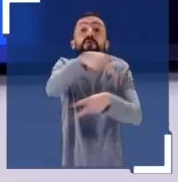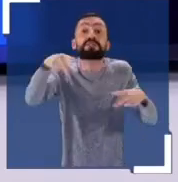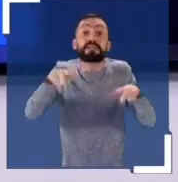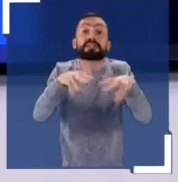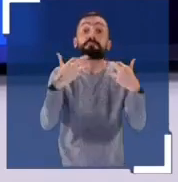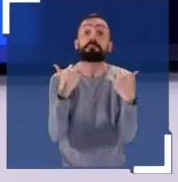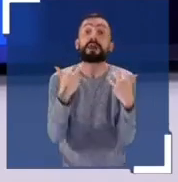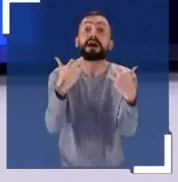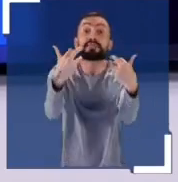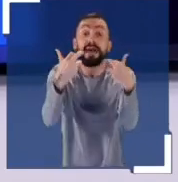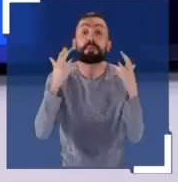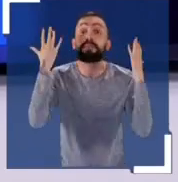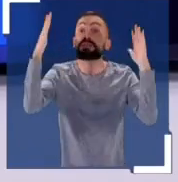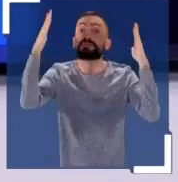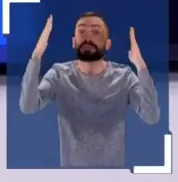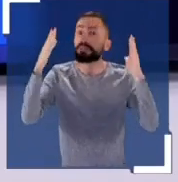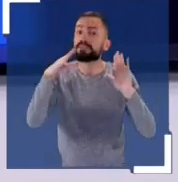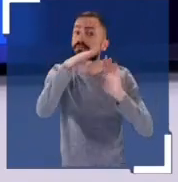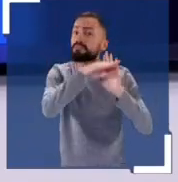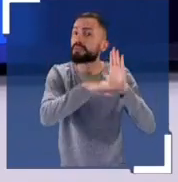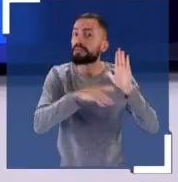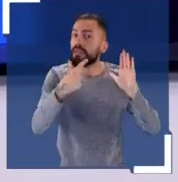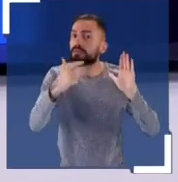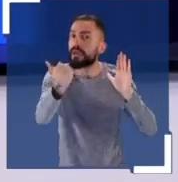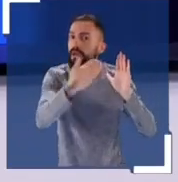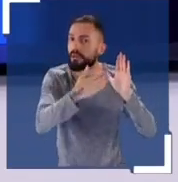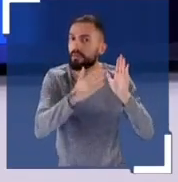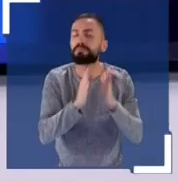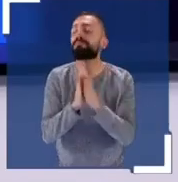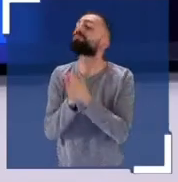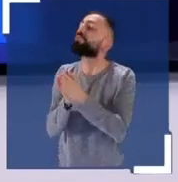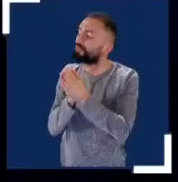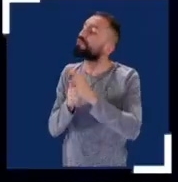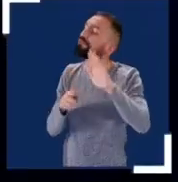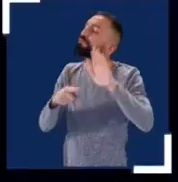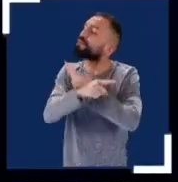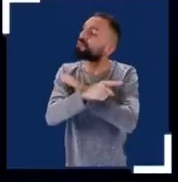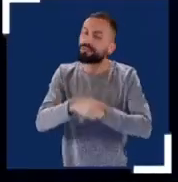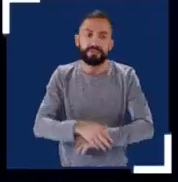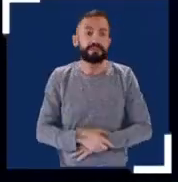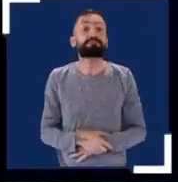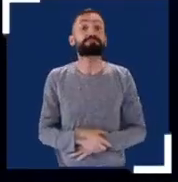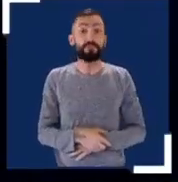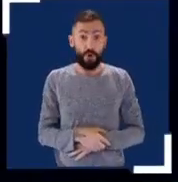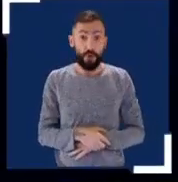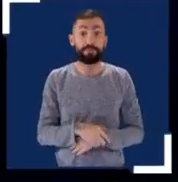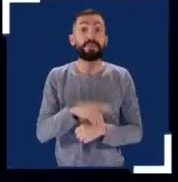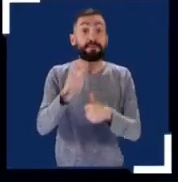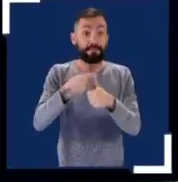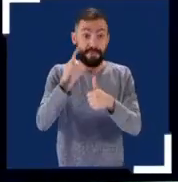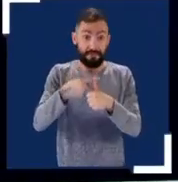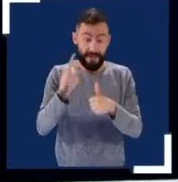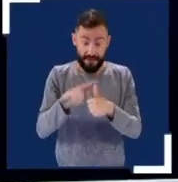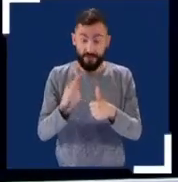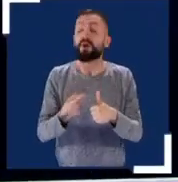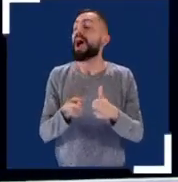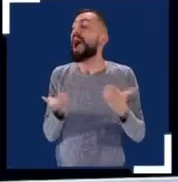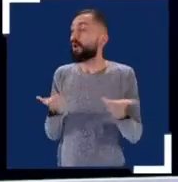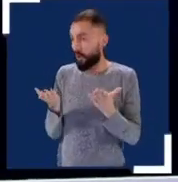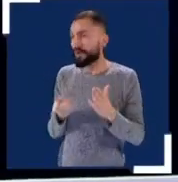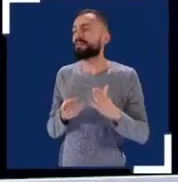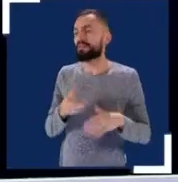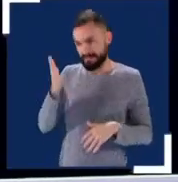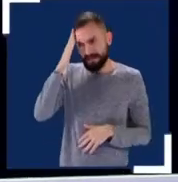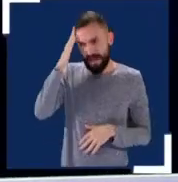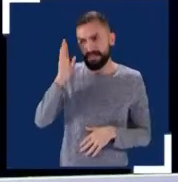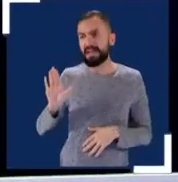da plateia não está no script do programa. Por favor, a sua pergunta. Nascimento, antes de fazer a pergunta, eu vou fazer um pedido aqui em nome dos candidatos. Você sabe que